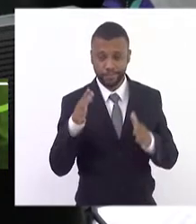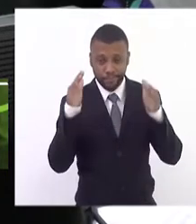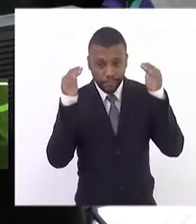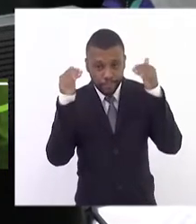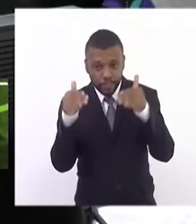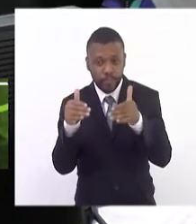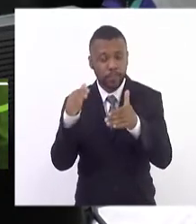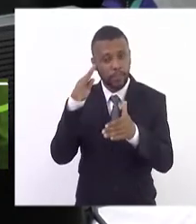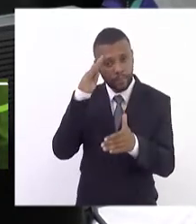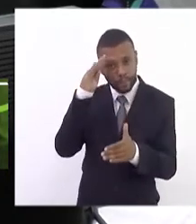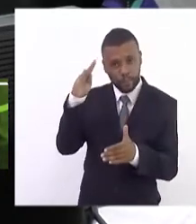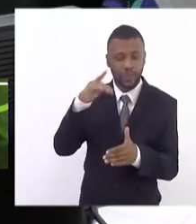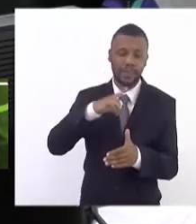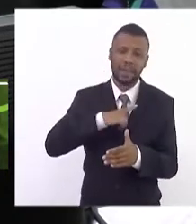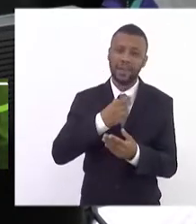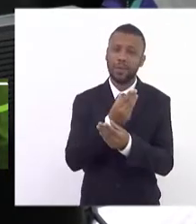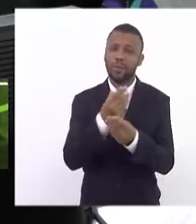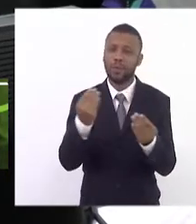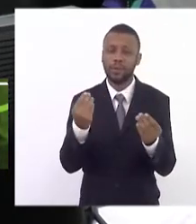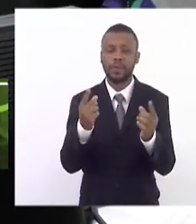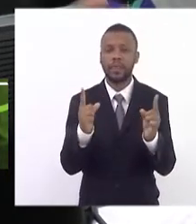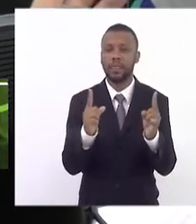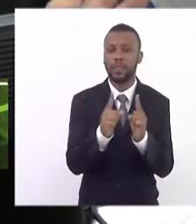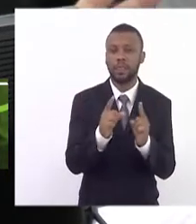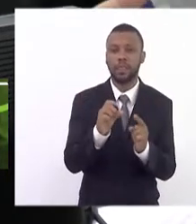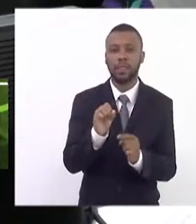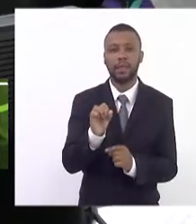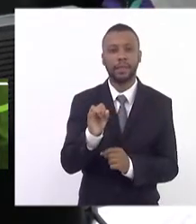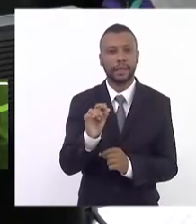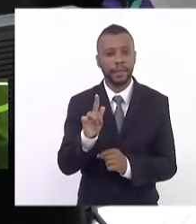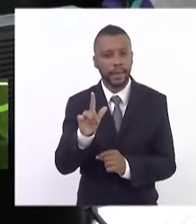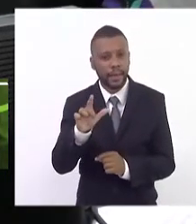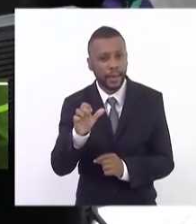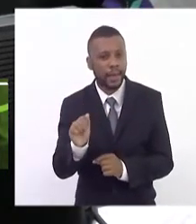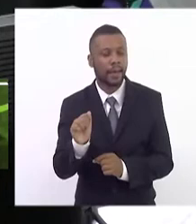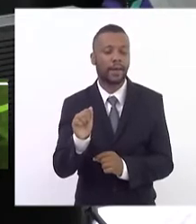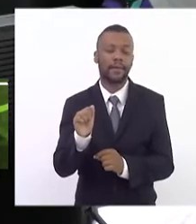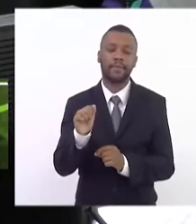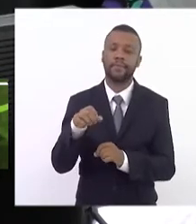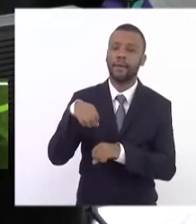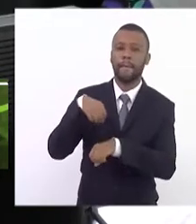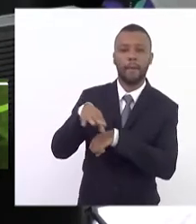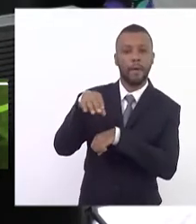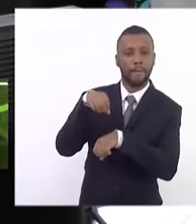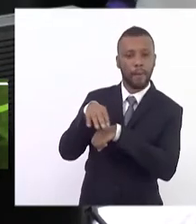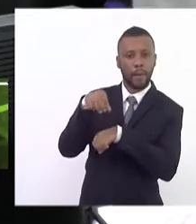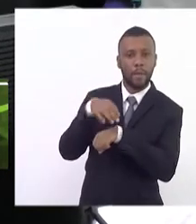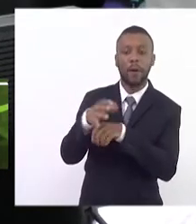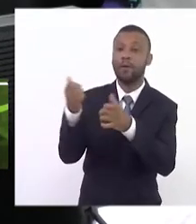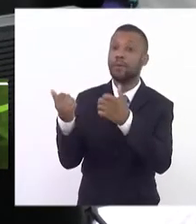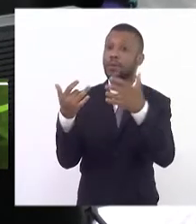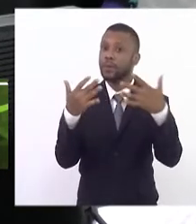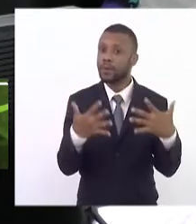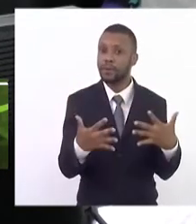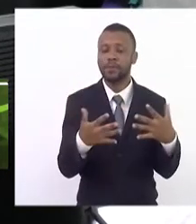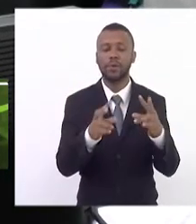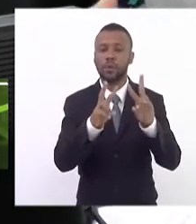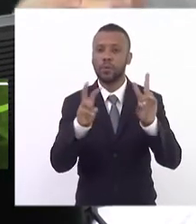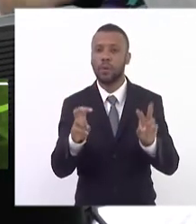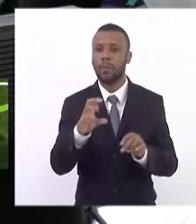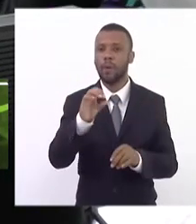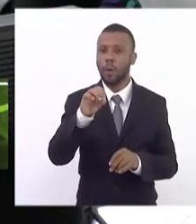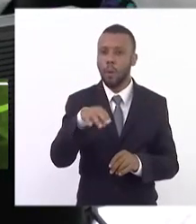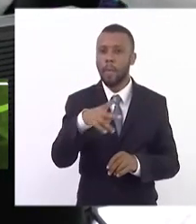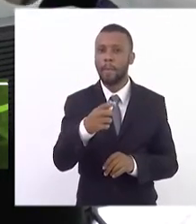uma porção de sigla também, que foi encaminhado o explicativo sobre o Comperge. Claro que